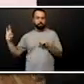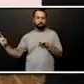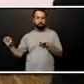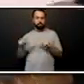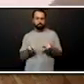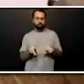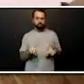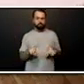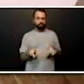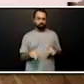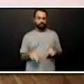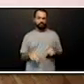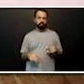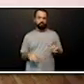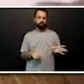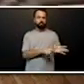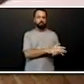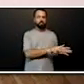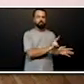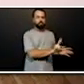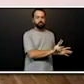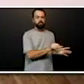menos 2 e 2.